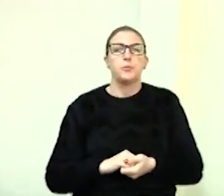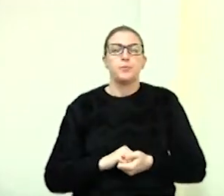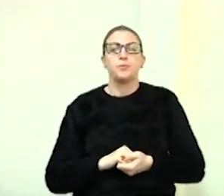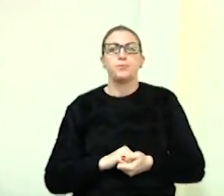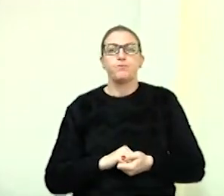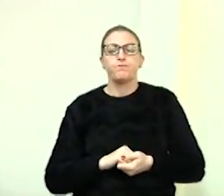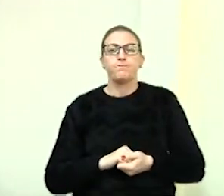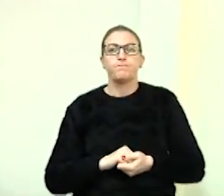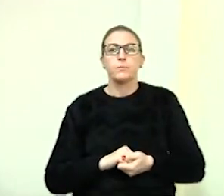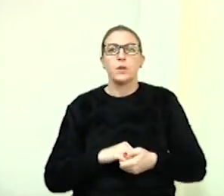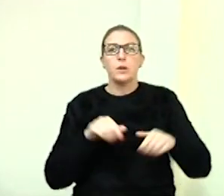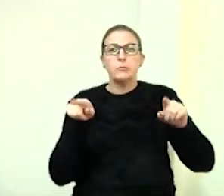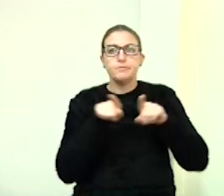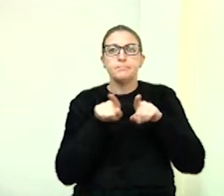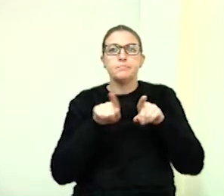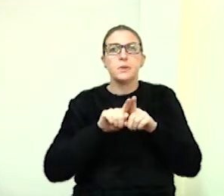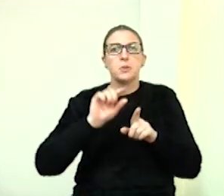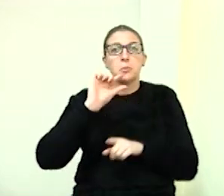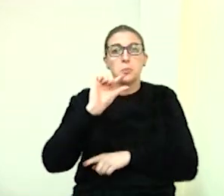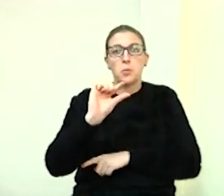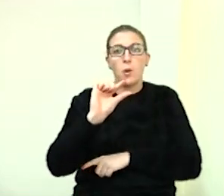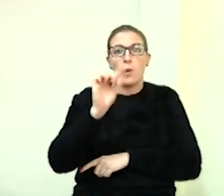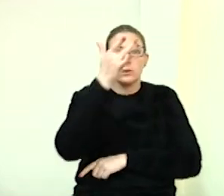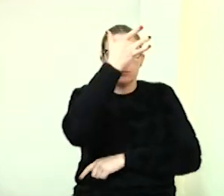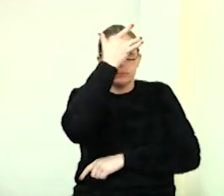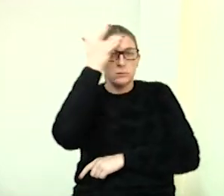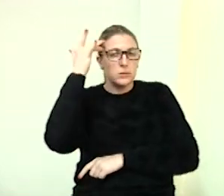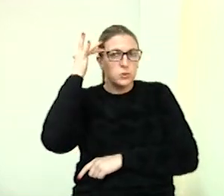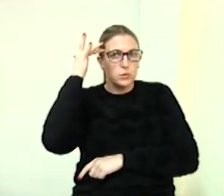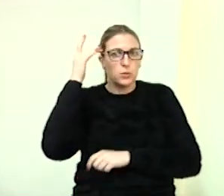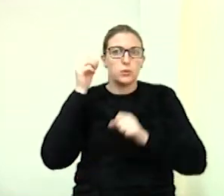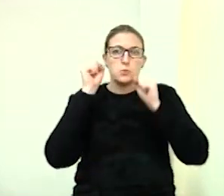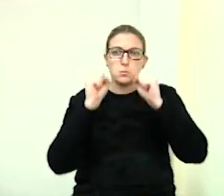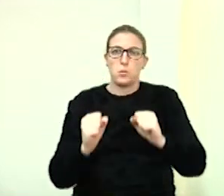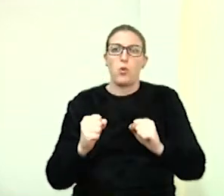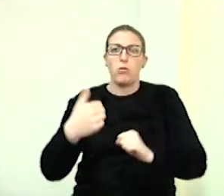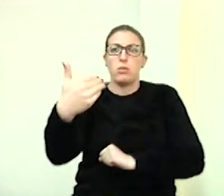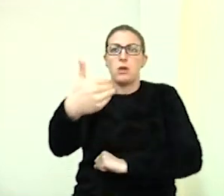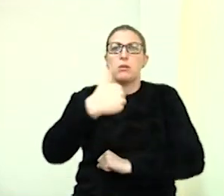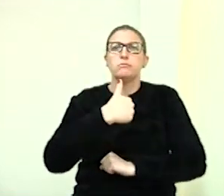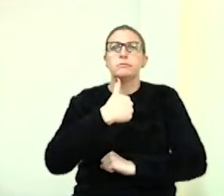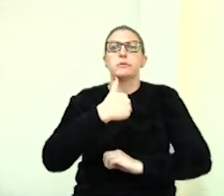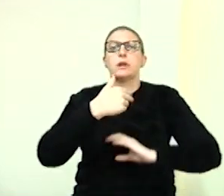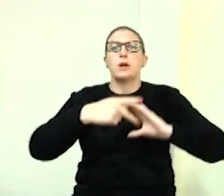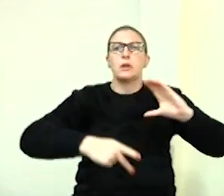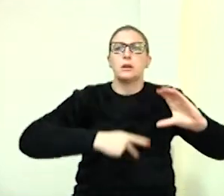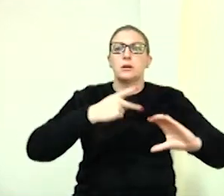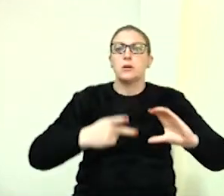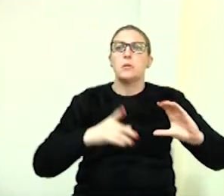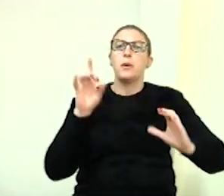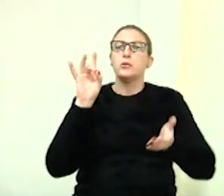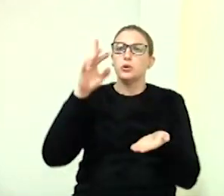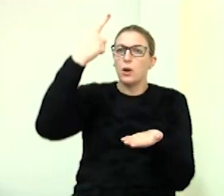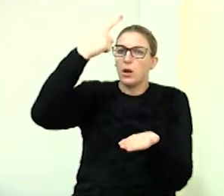Restringimos a entrada da casa somente com agendamento e com a autorização dos vereadores